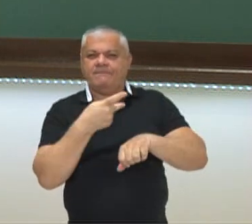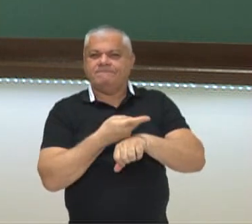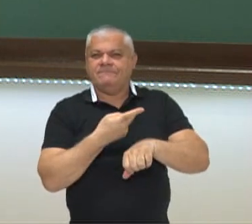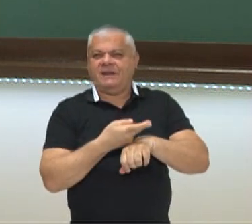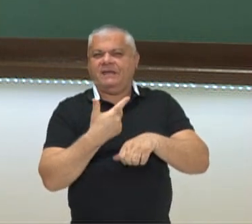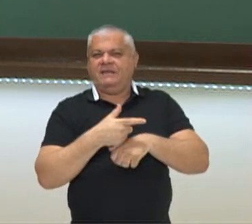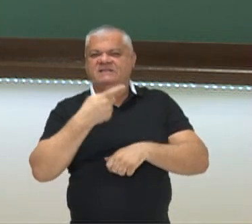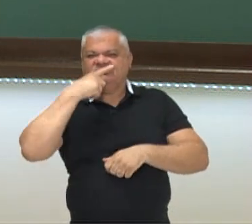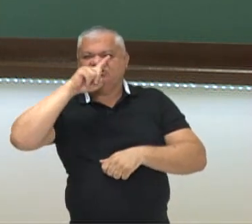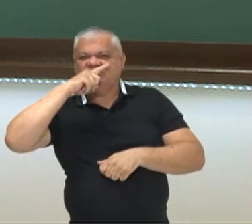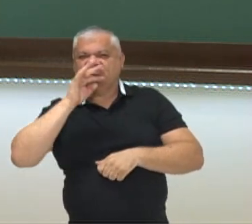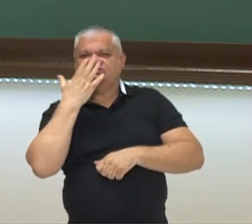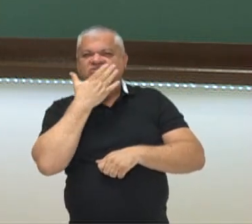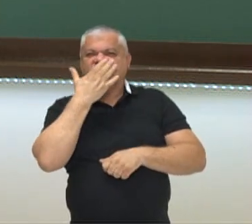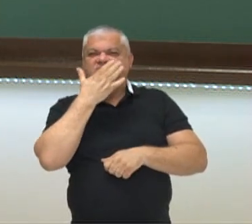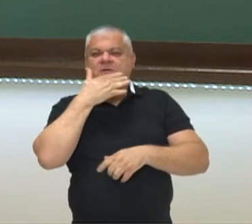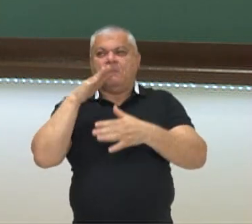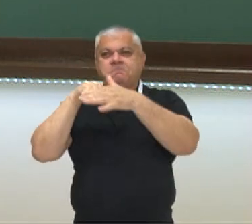da nação.